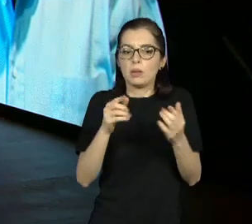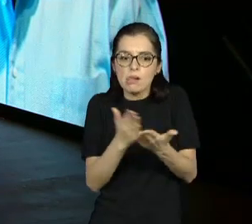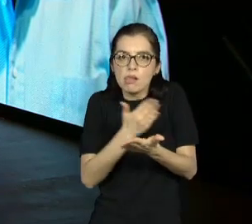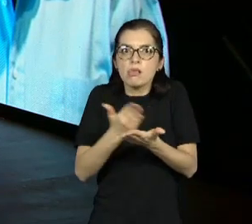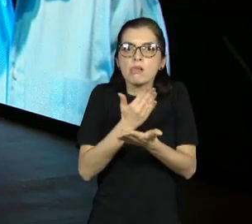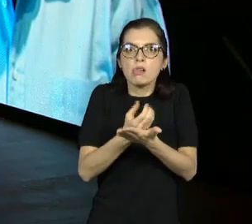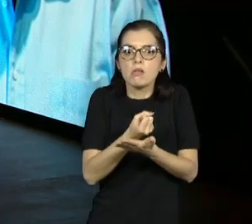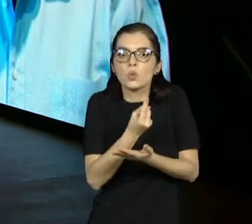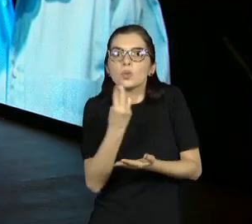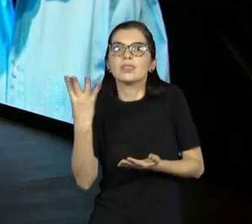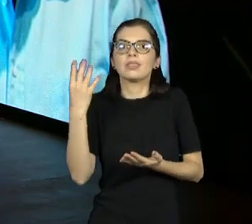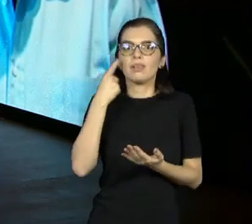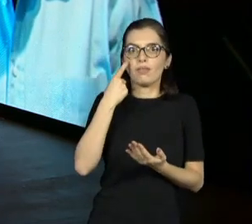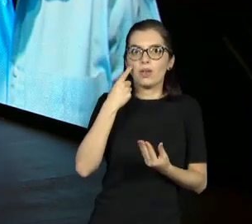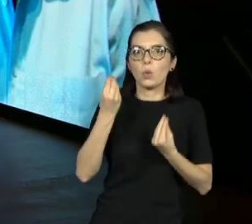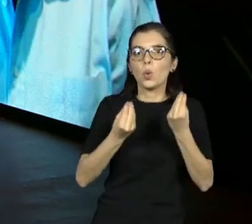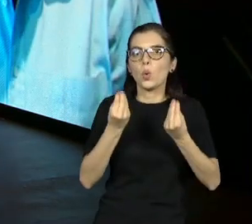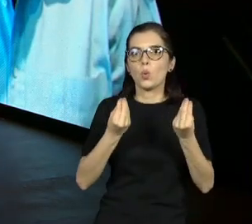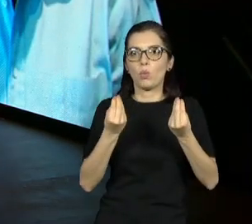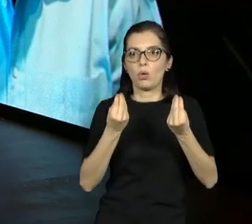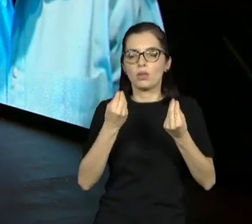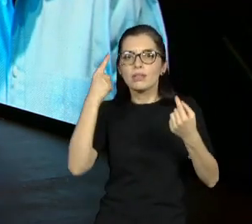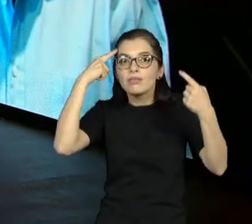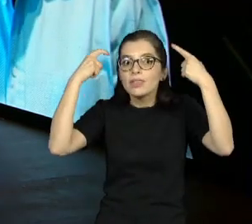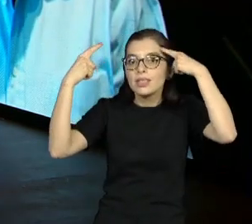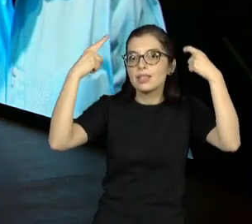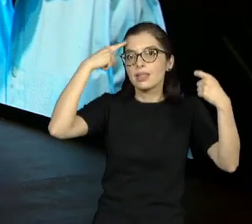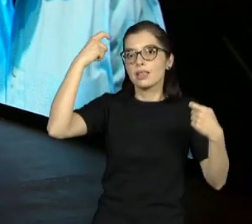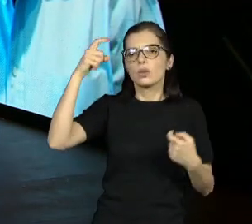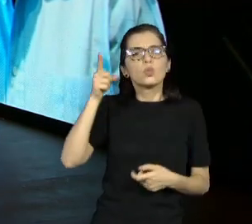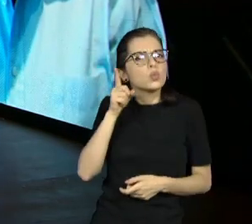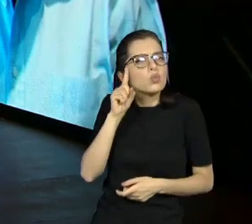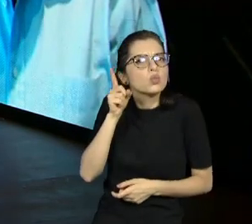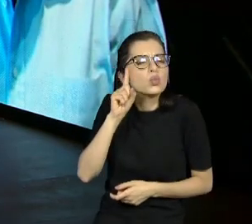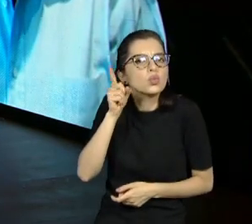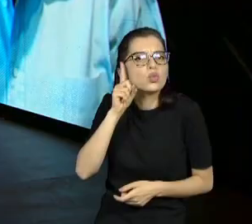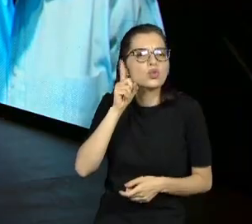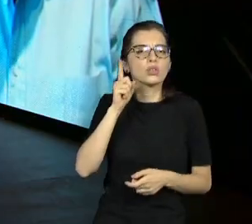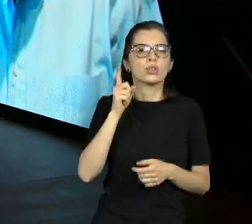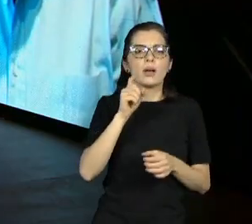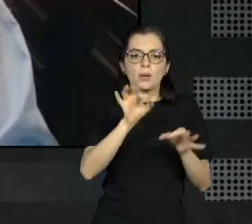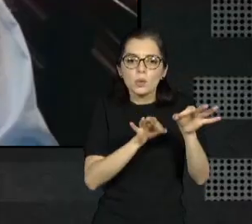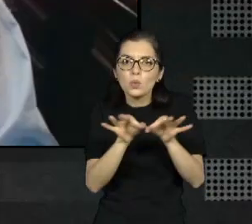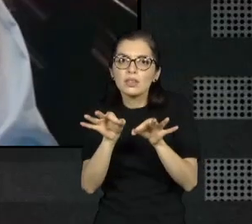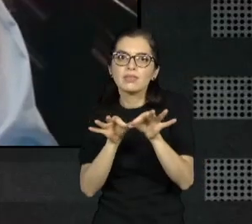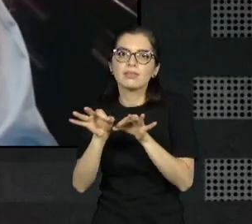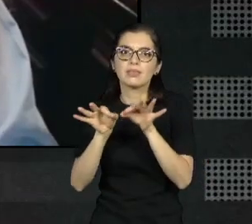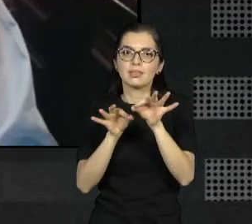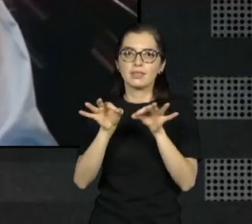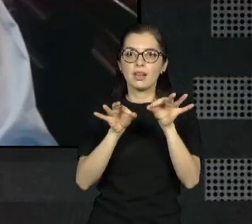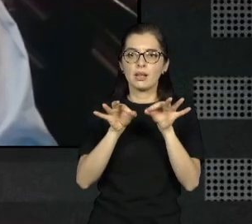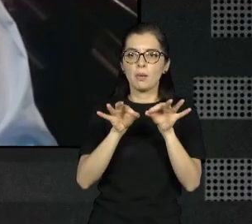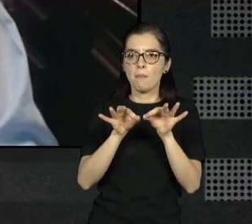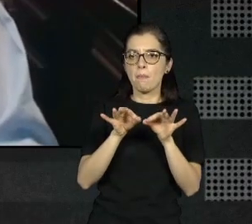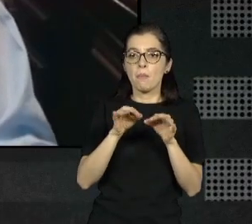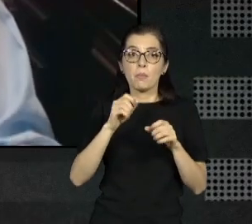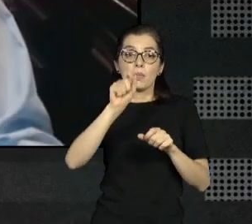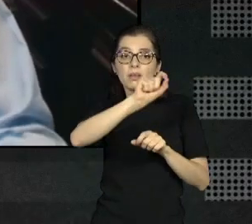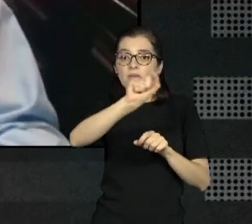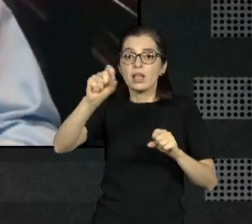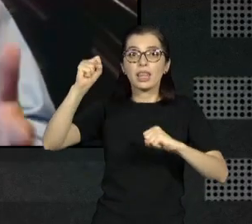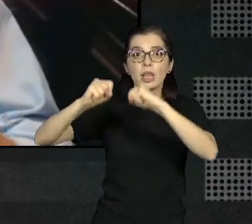que se reinventar todo dia. A concorrência é muito grande. E, com